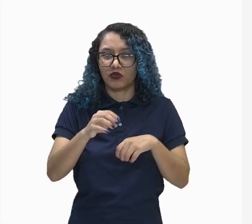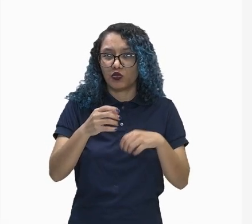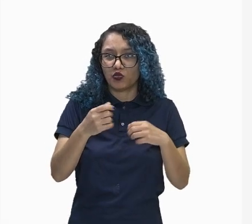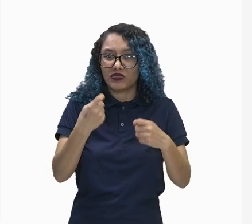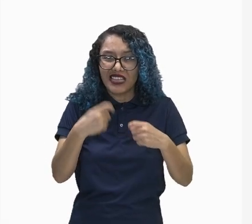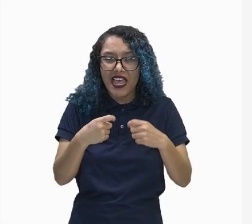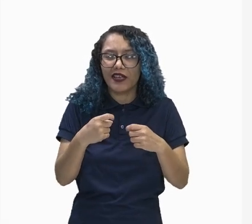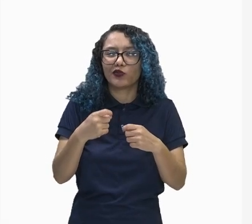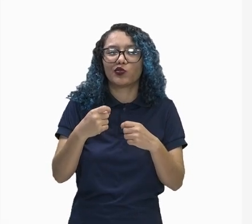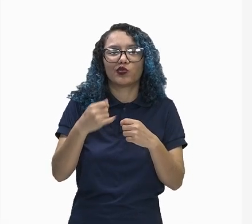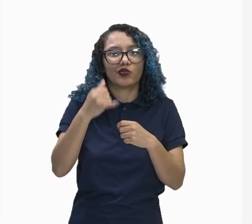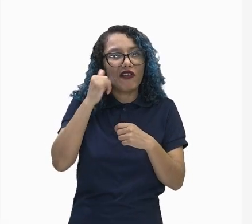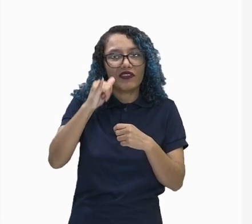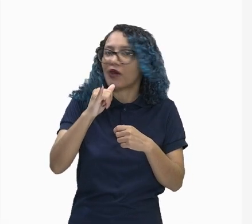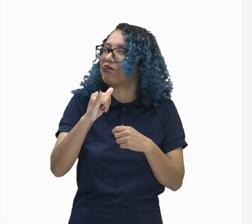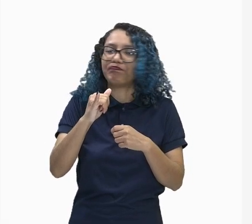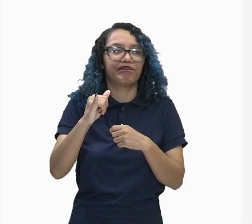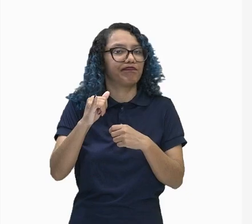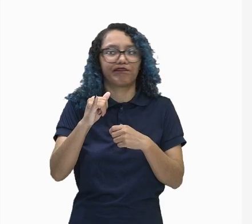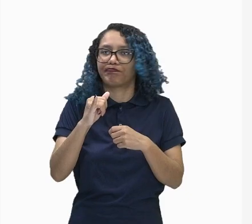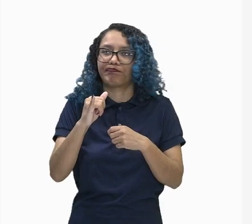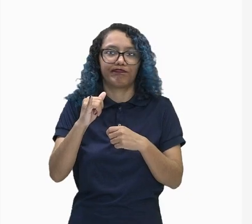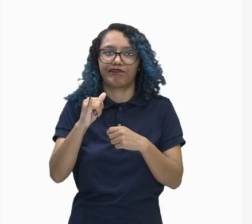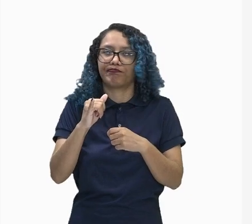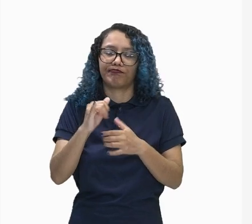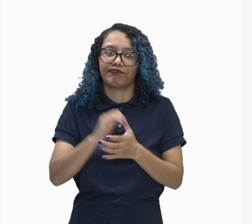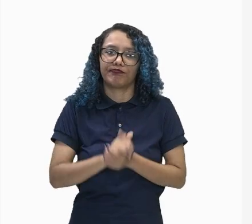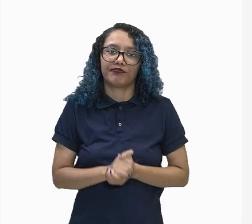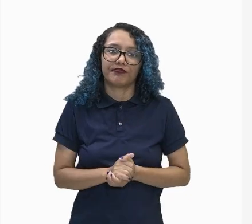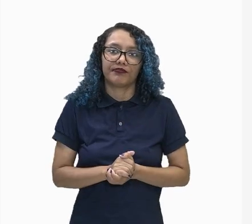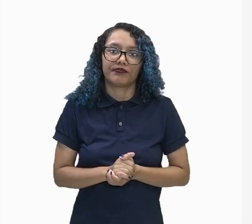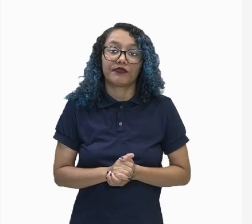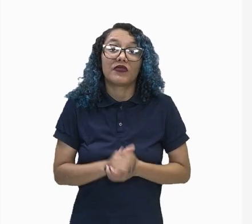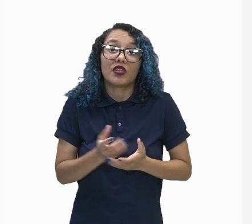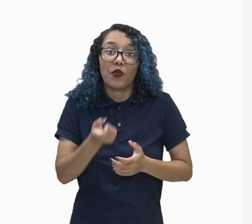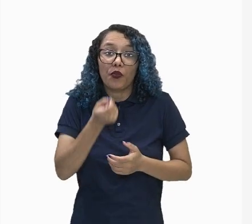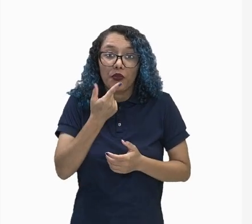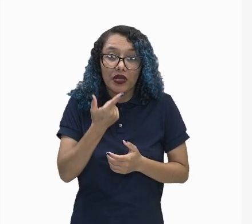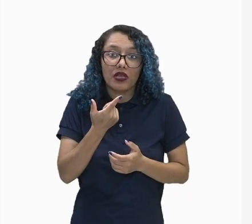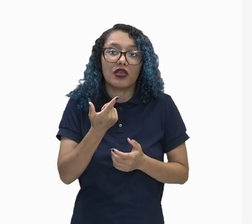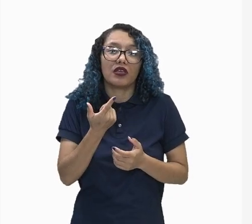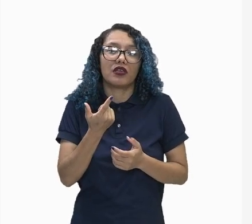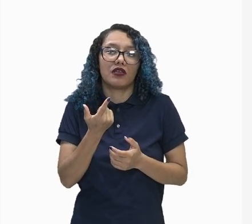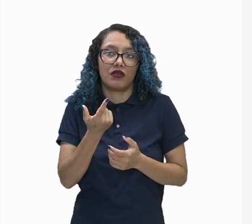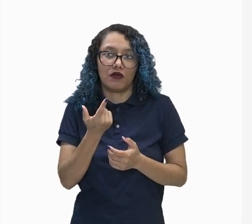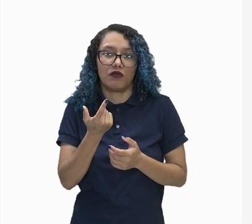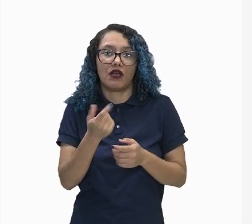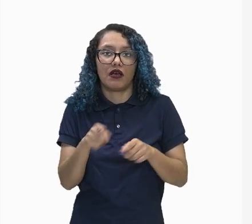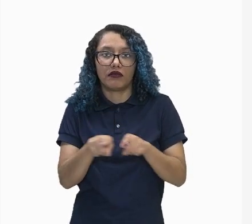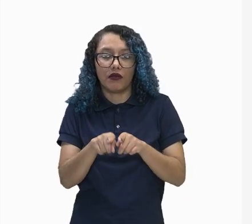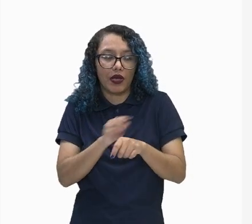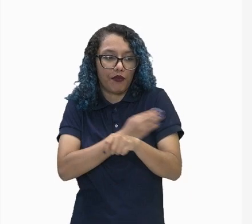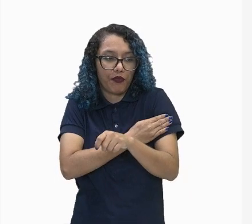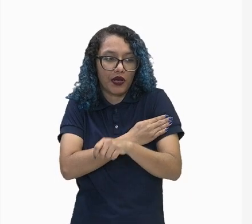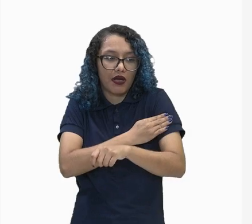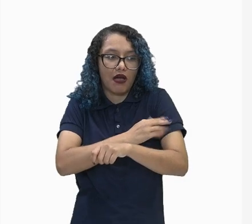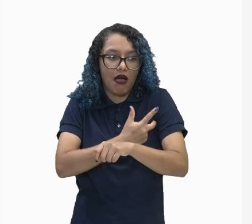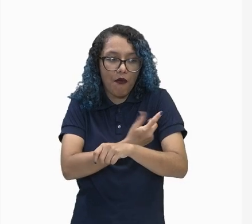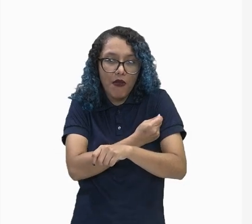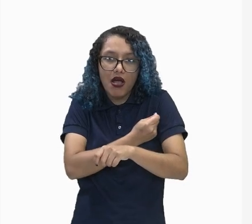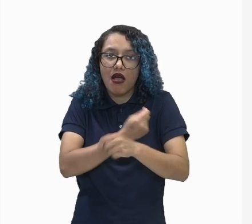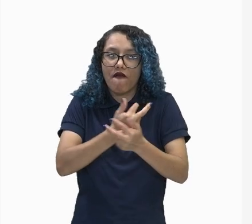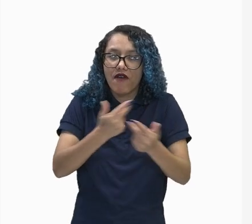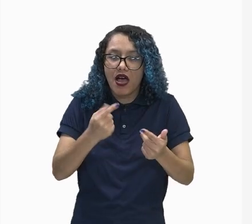vale lembrar, né, que esses métodos, no caso aí a pílula, o anticoncepcional por adesivo, implante e